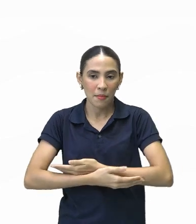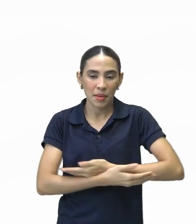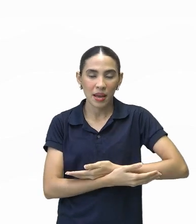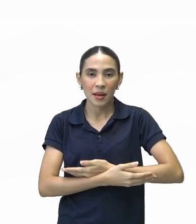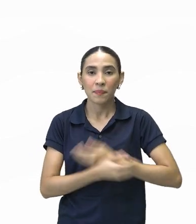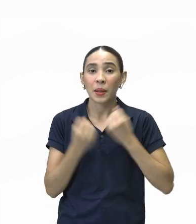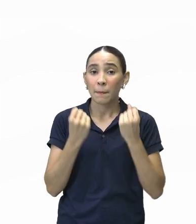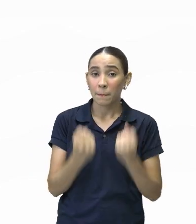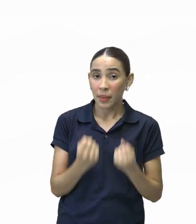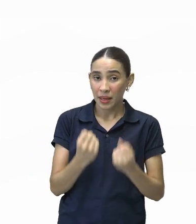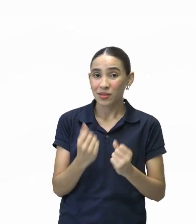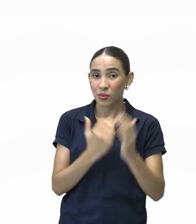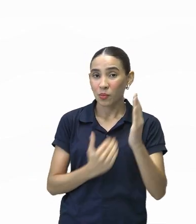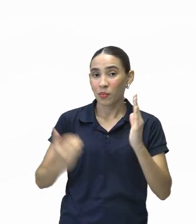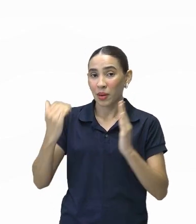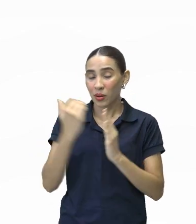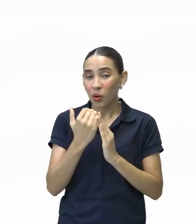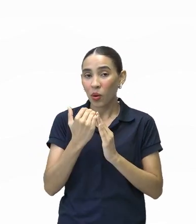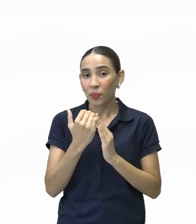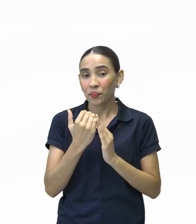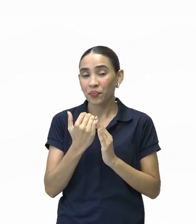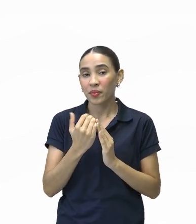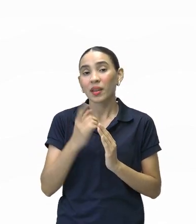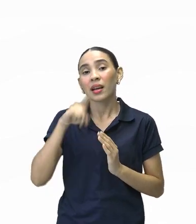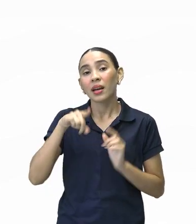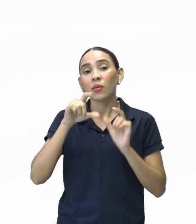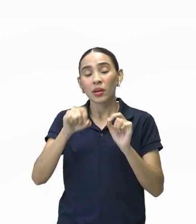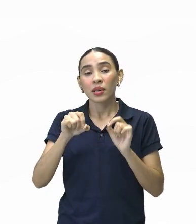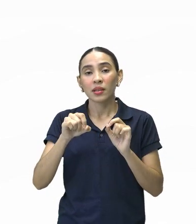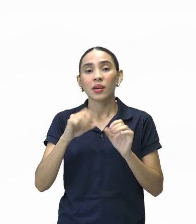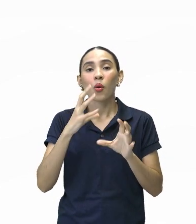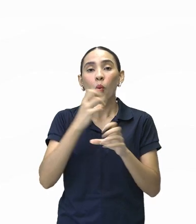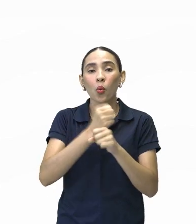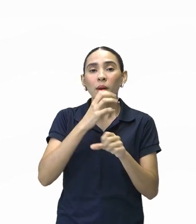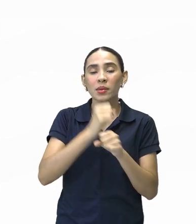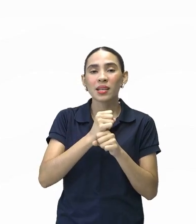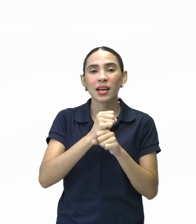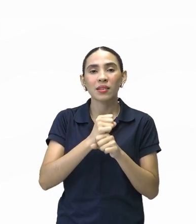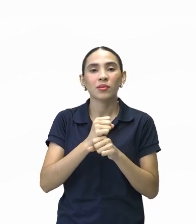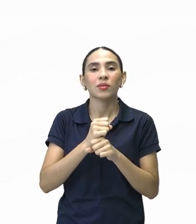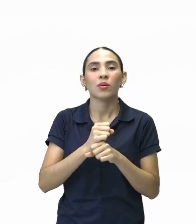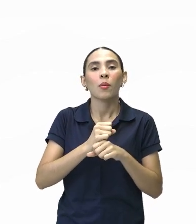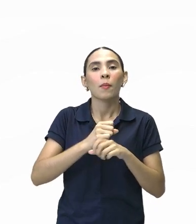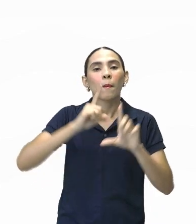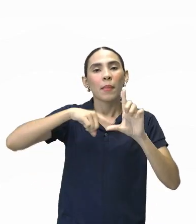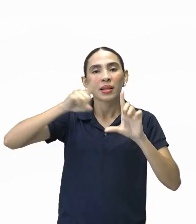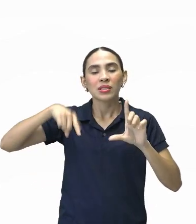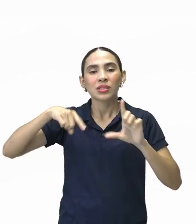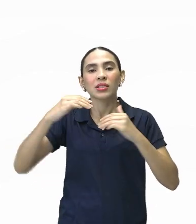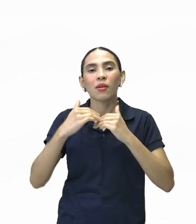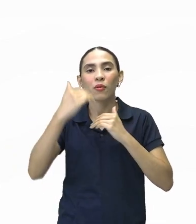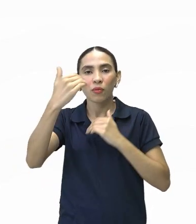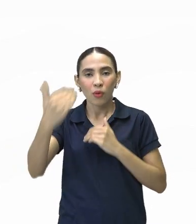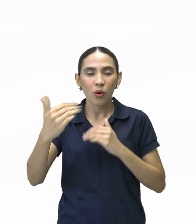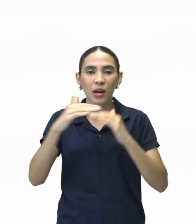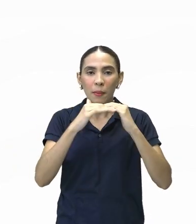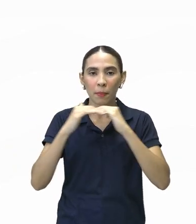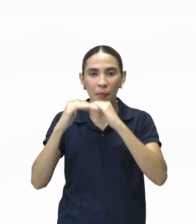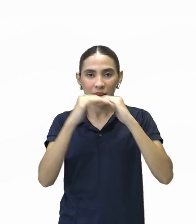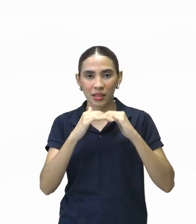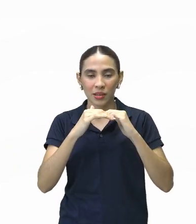peso médio esperado ou abaixo do peso, ele é contabilizado, né, dentro de uma estatística como fora desse